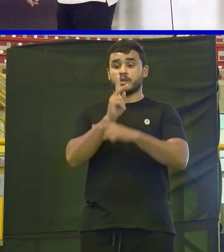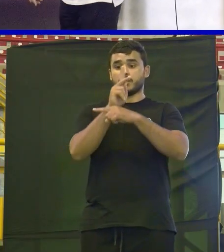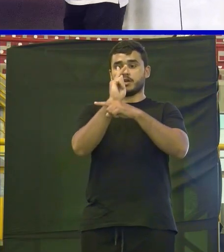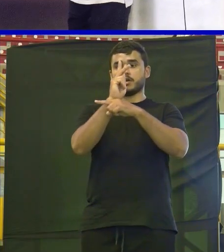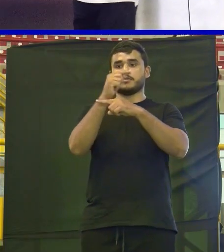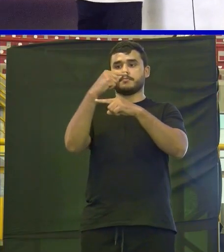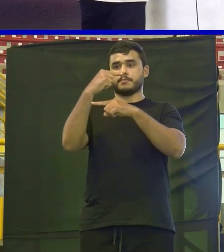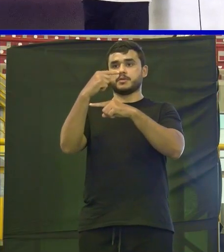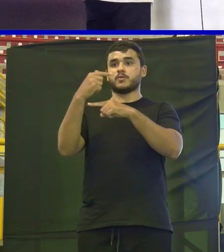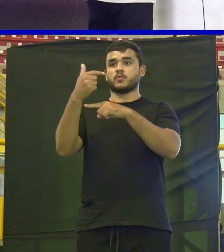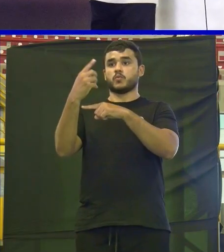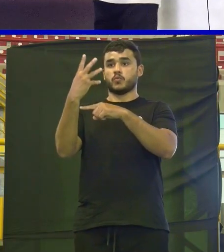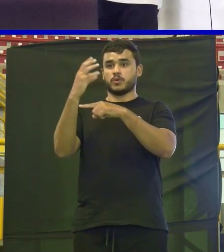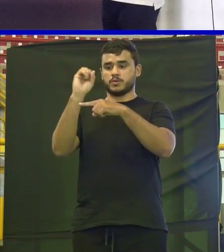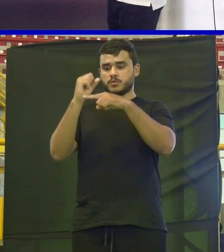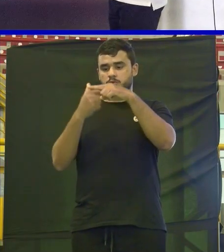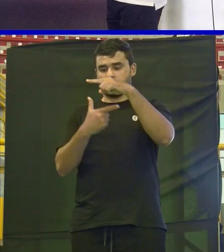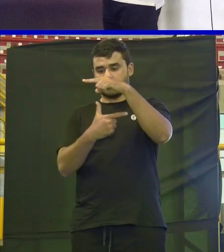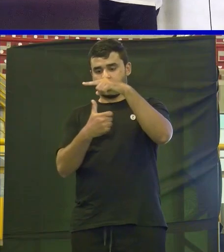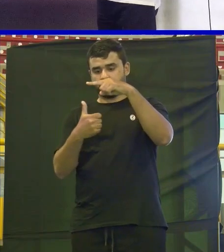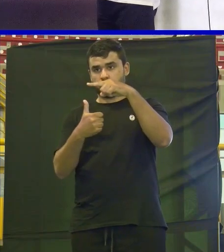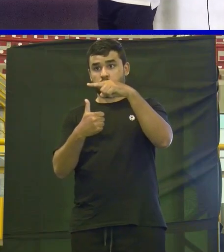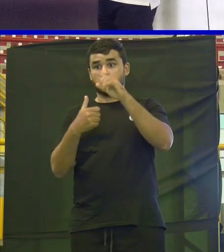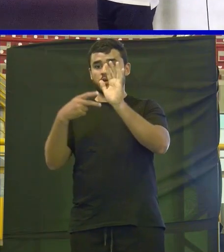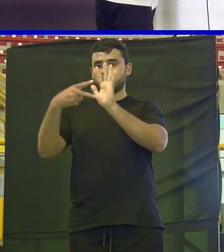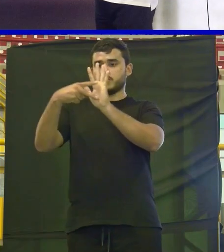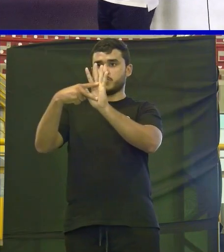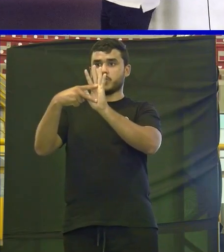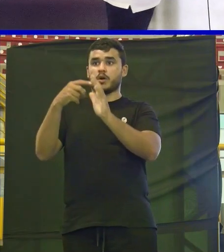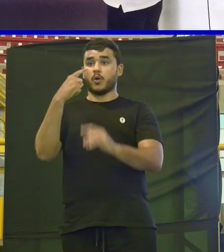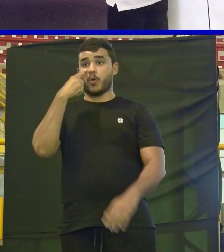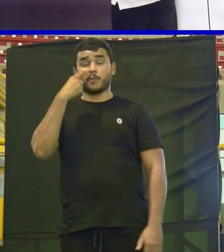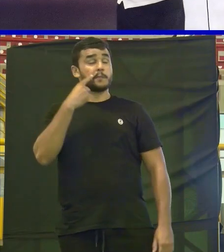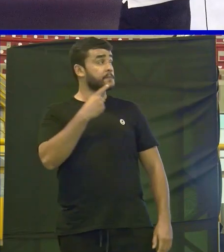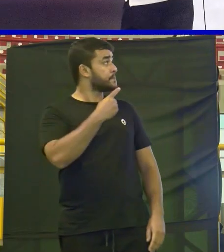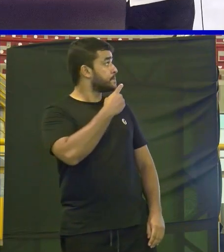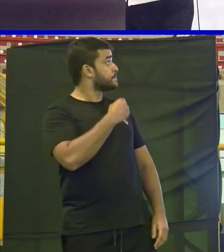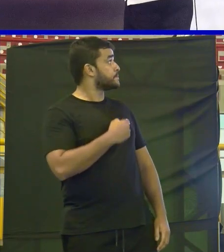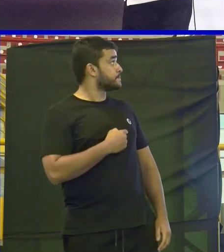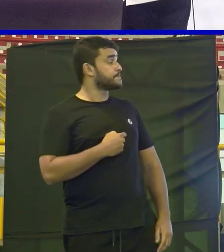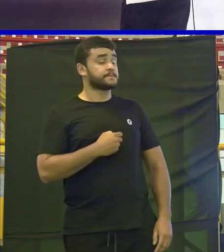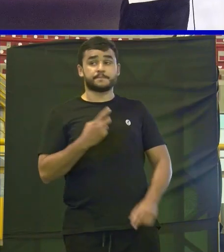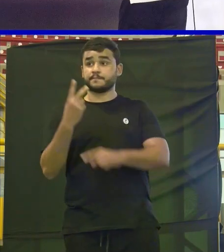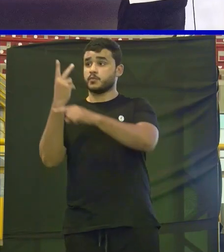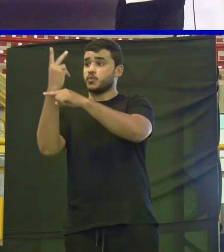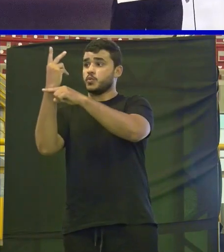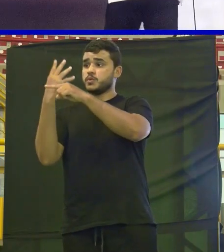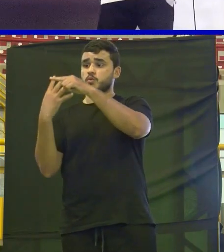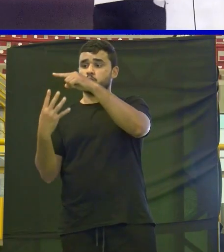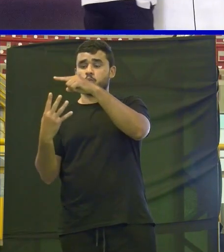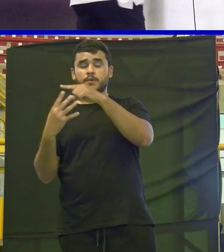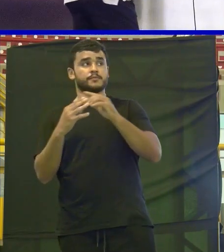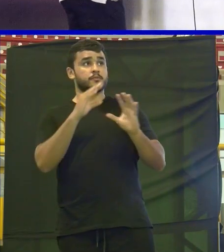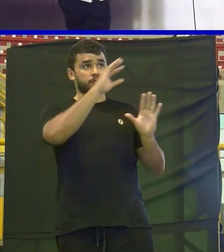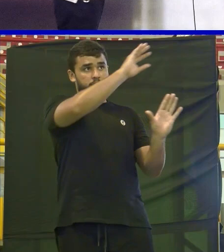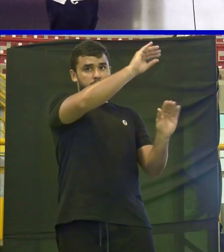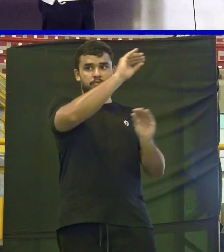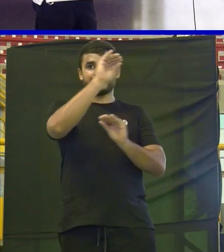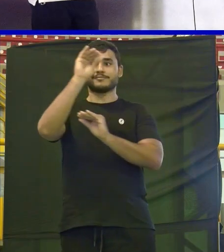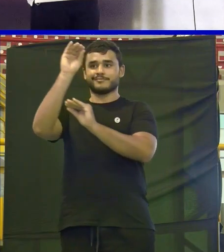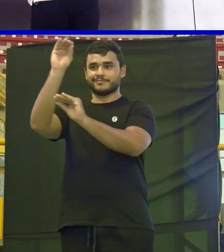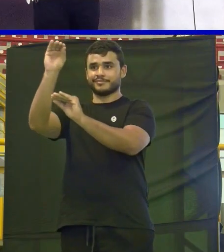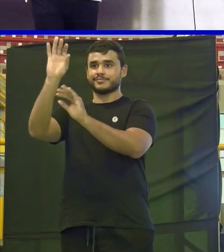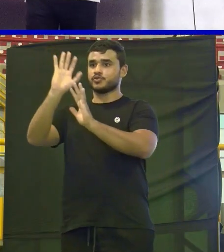21, assim como o igual, assim como o 2 está para 4. Só